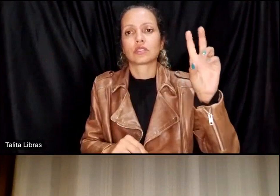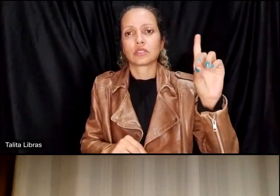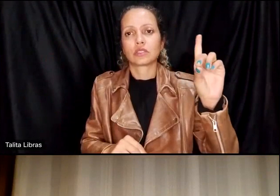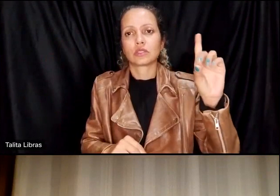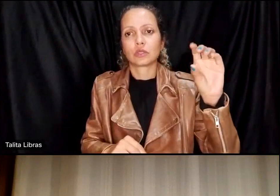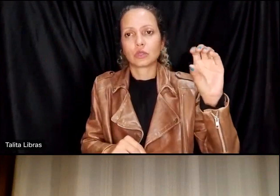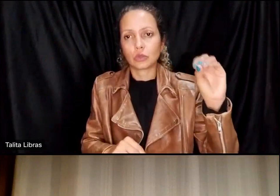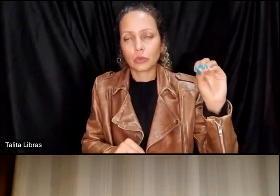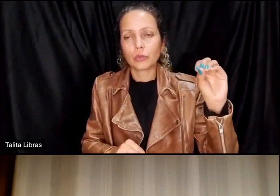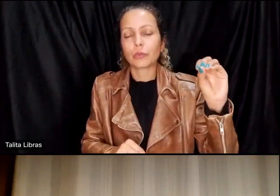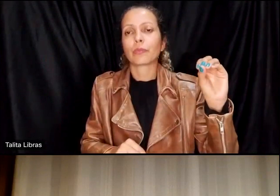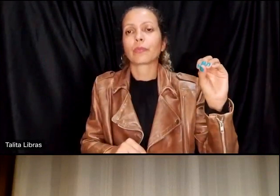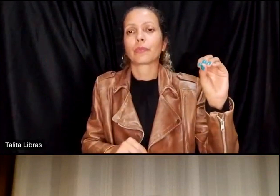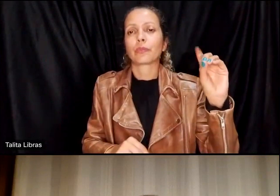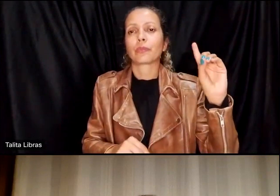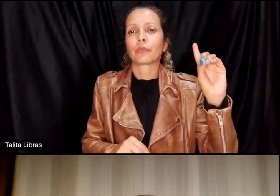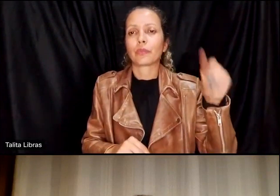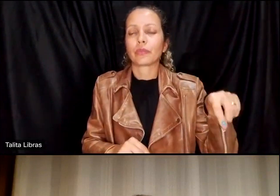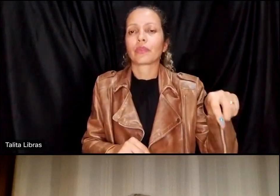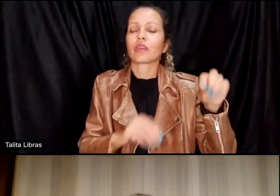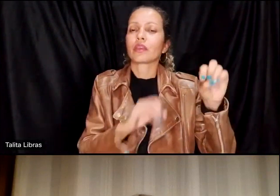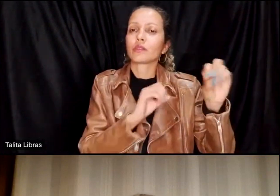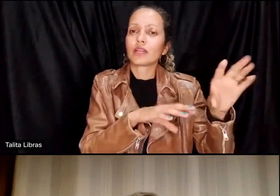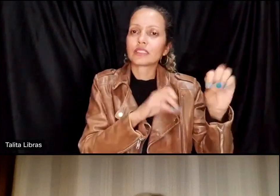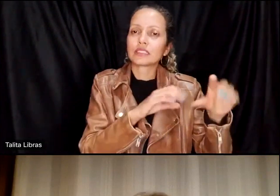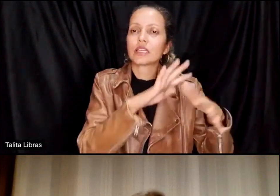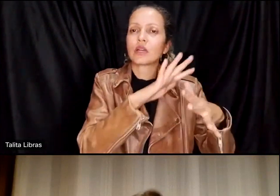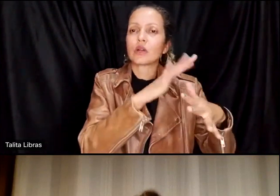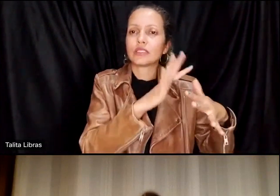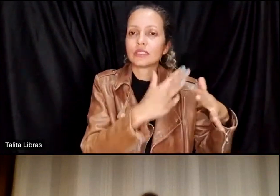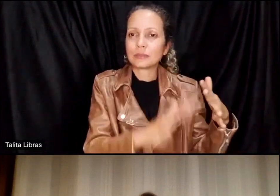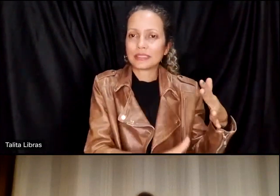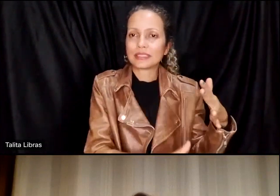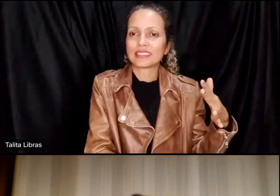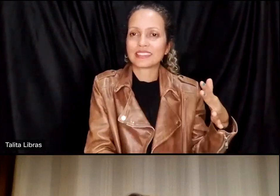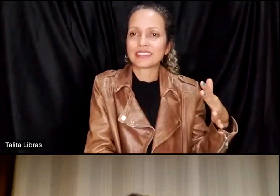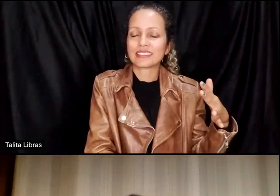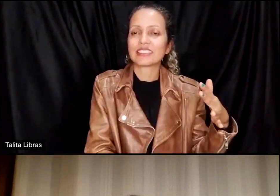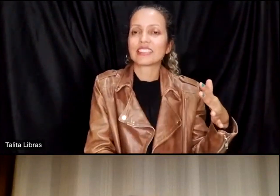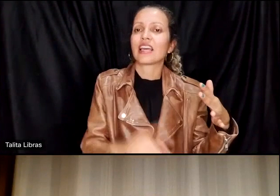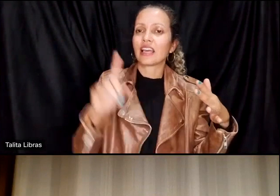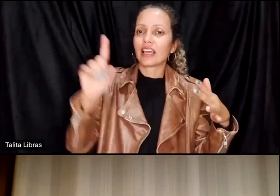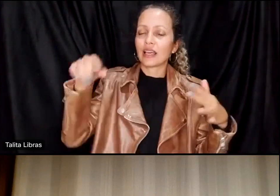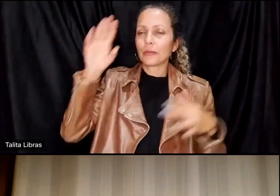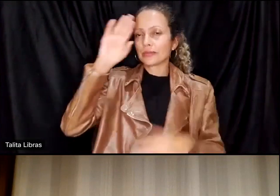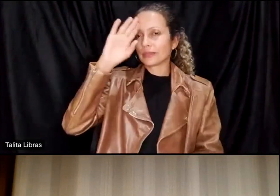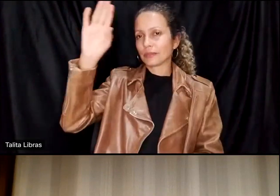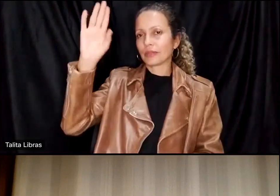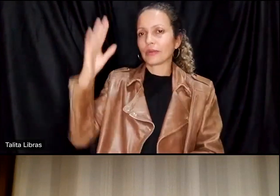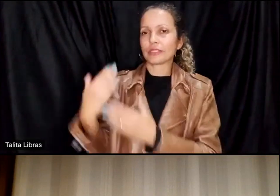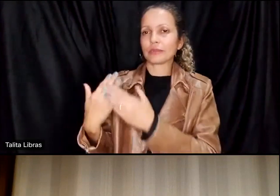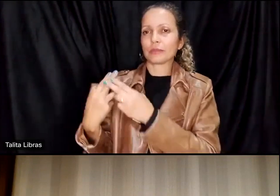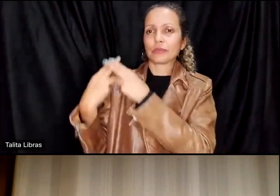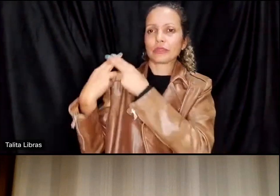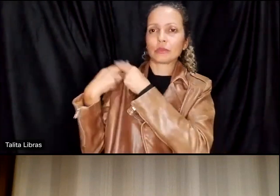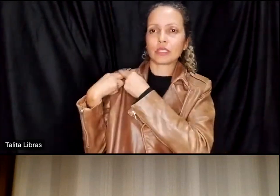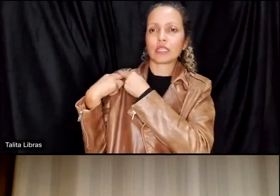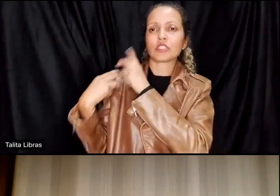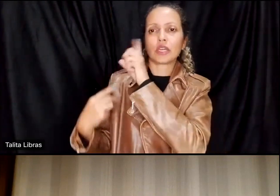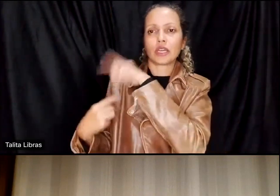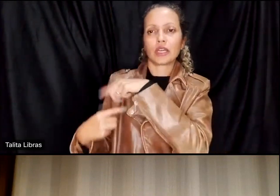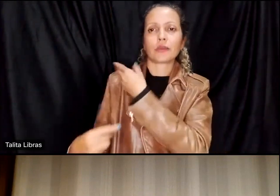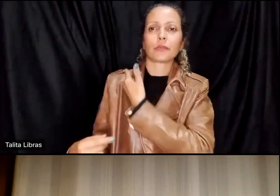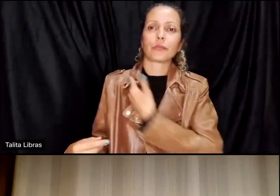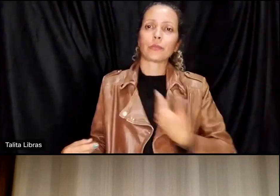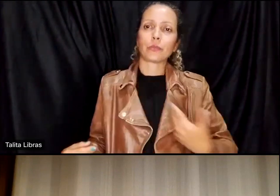principalmente, eu falo, é o poder público de atuar e deixar com que as leis que existem